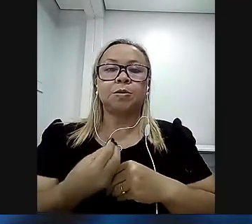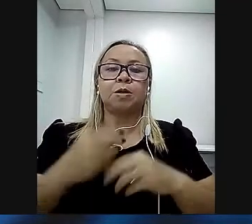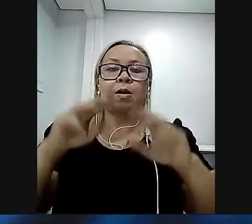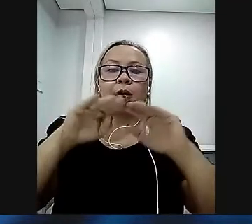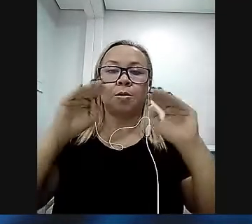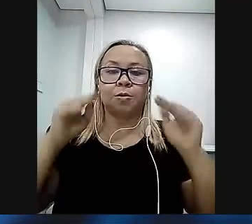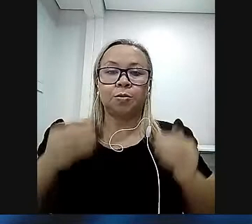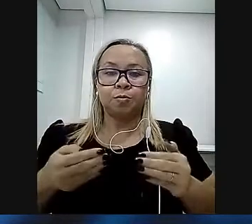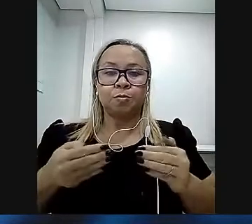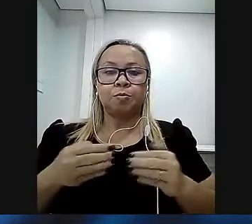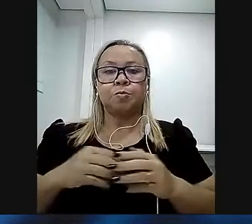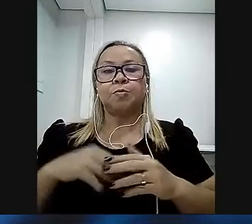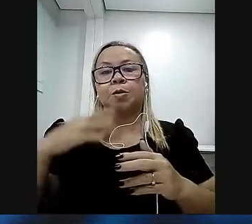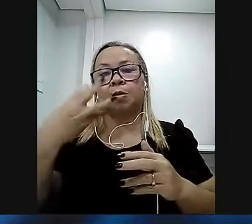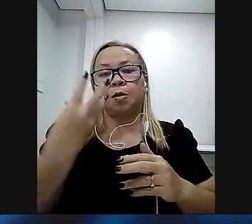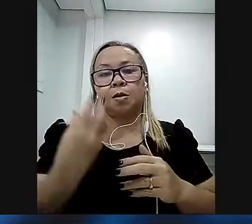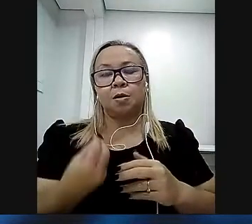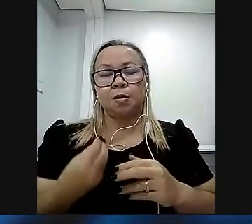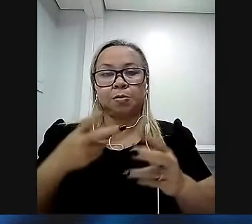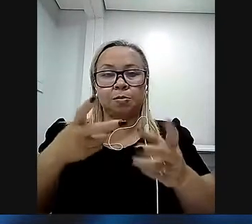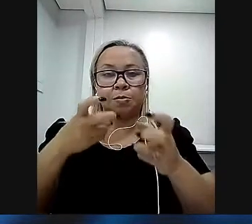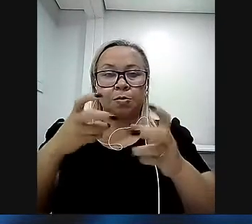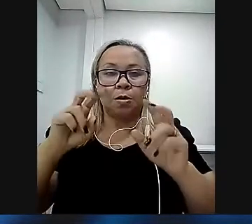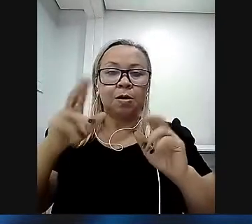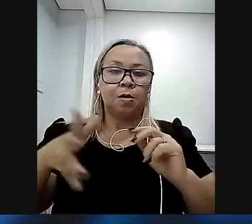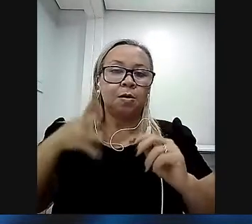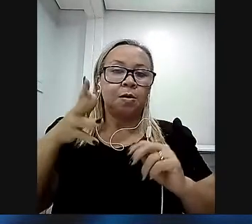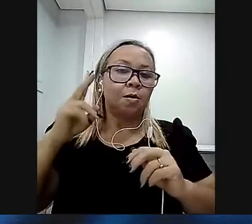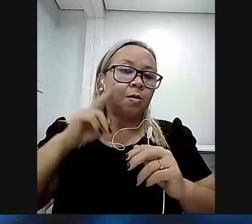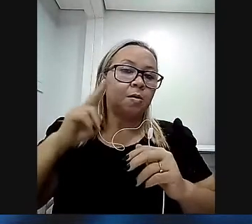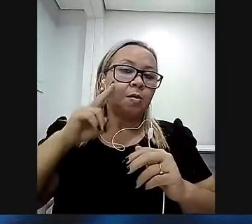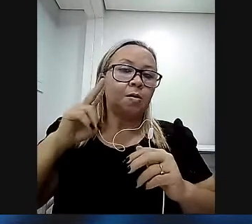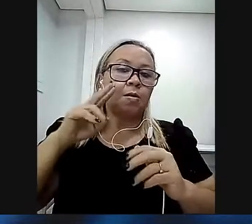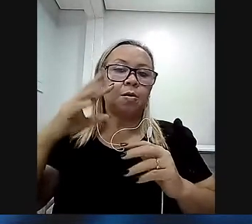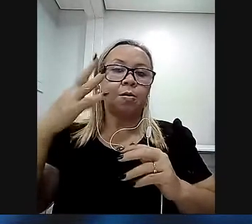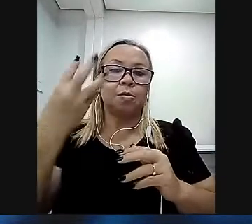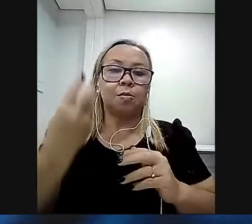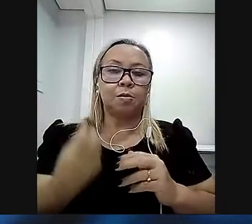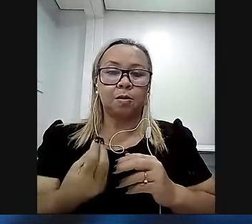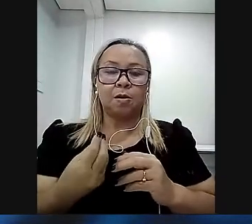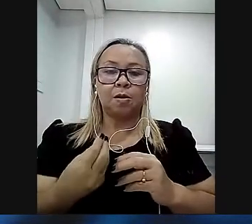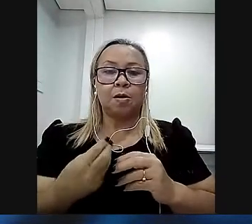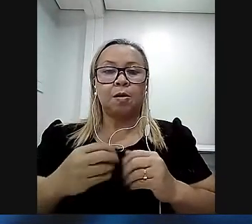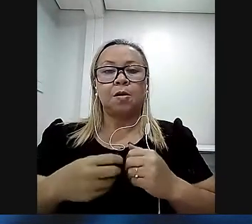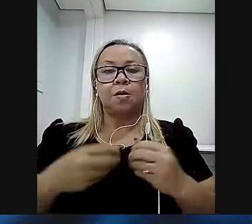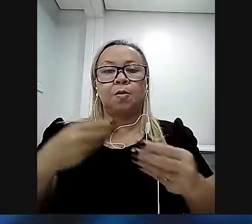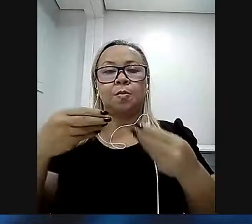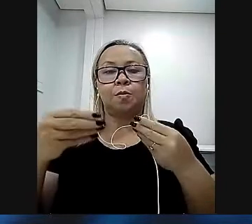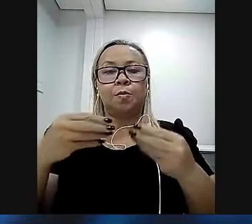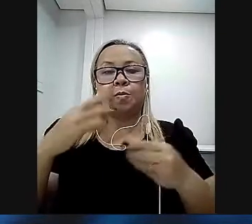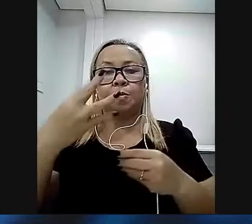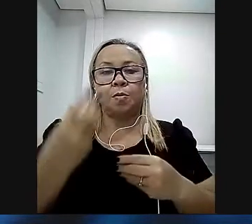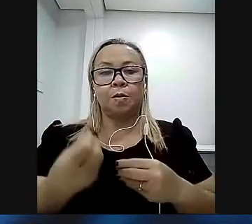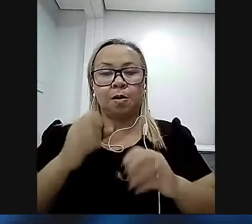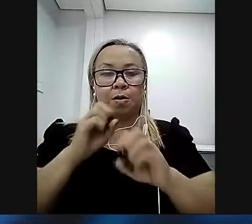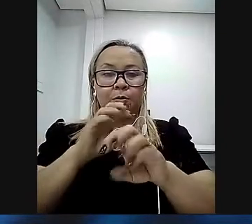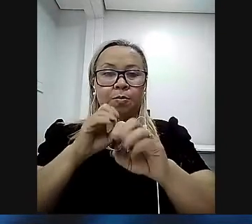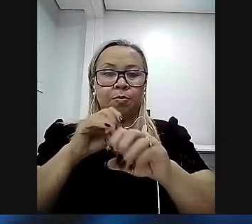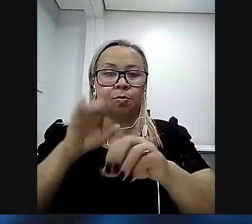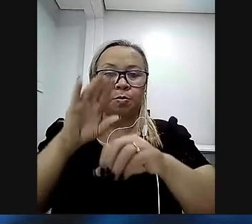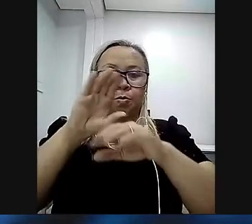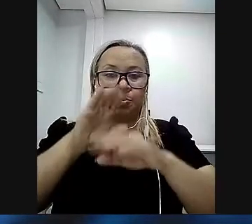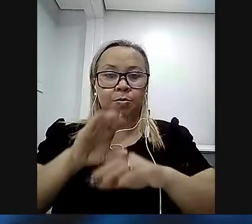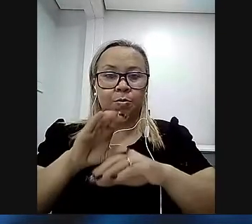plástico, notório saber em teoria e história da arte, plástica, arte e educação pelo Conselho Superior de Educação do Ministério